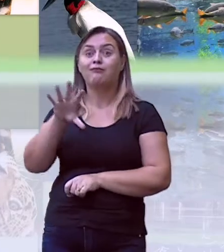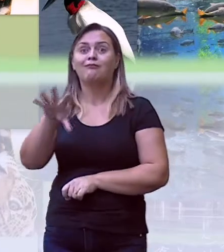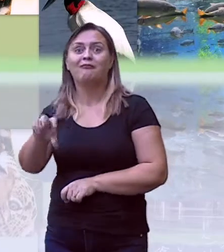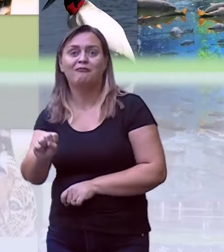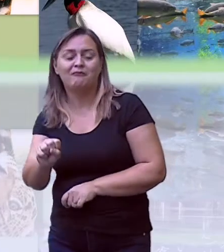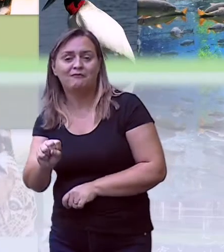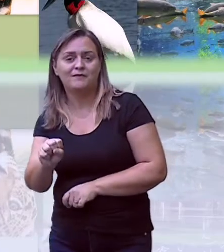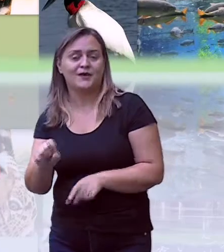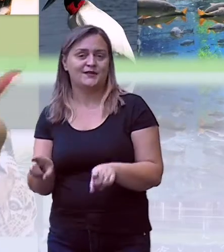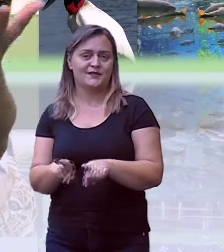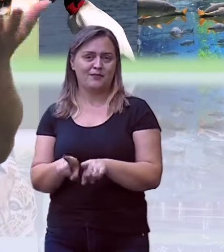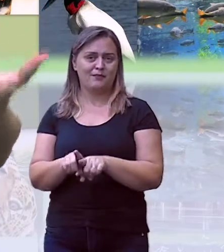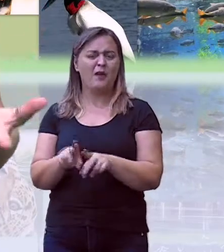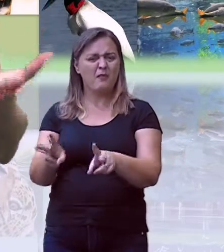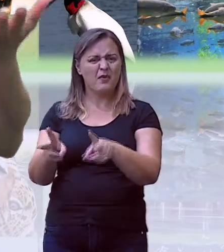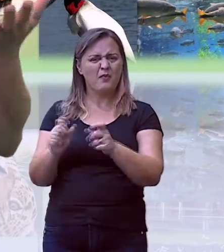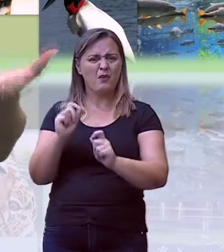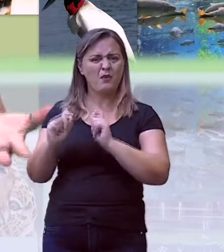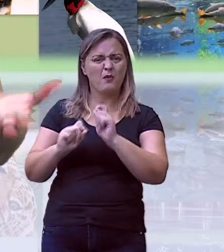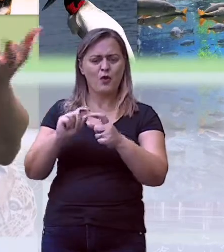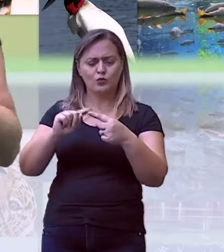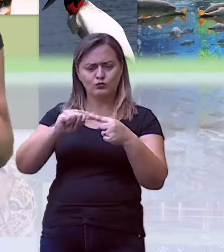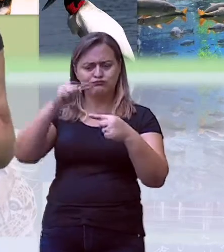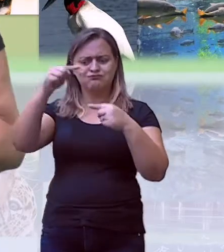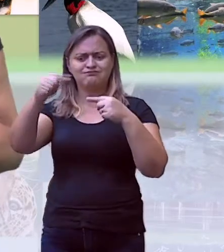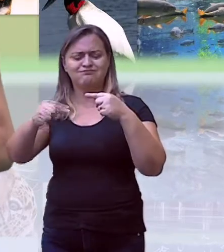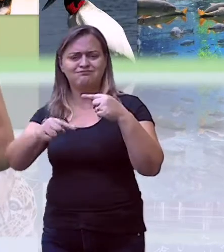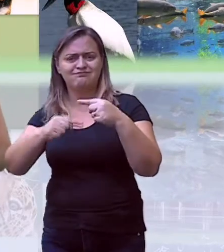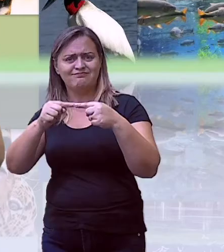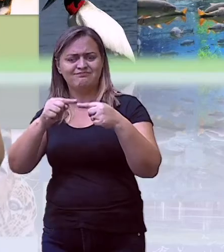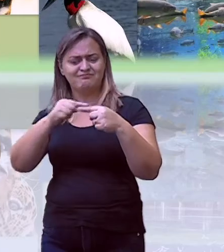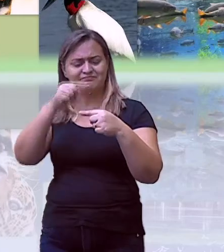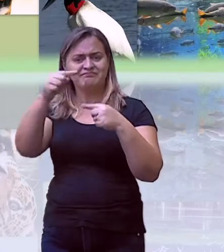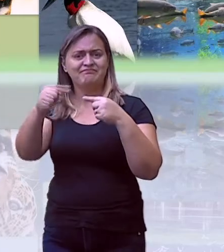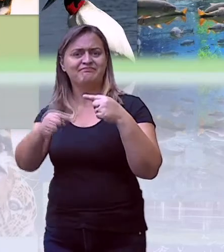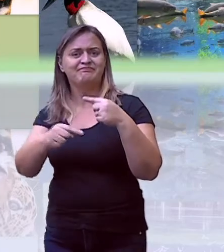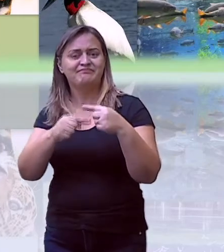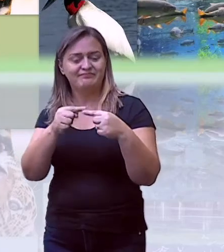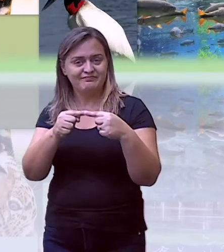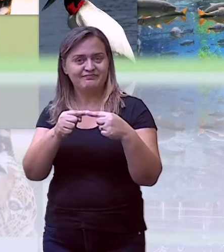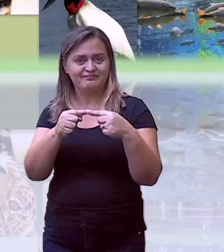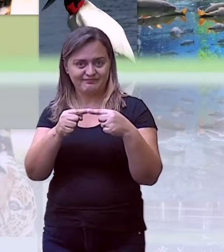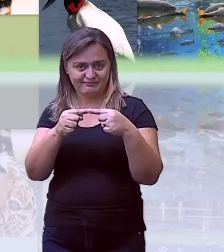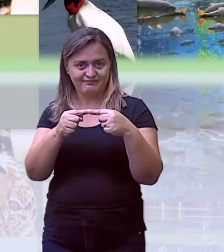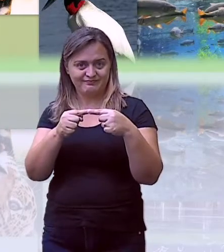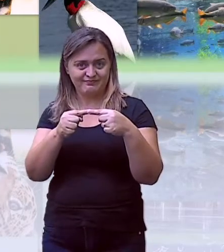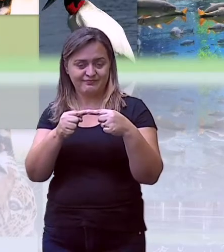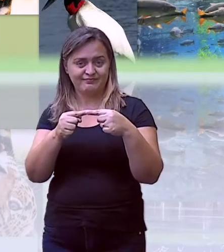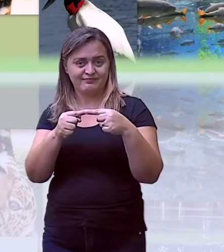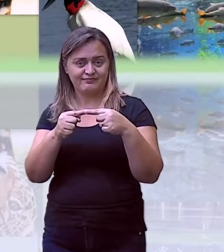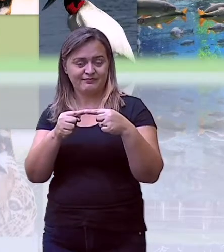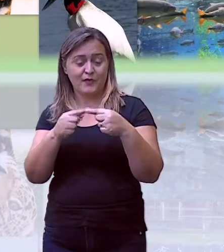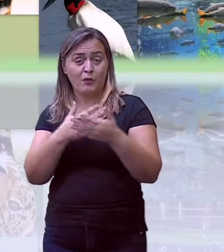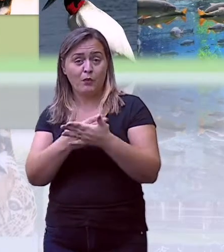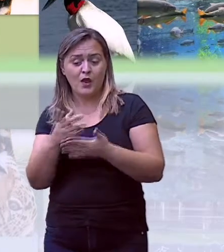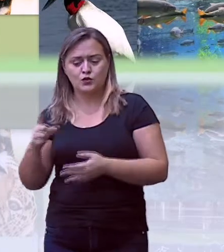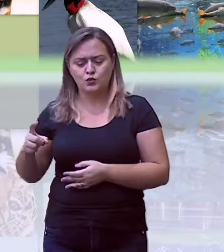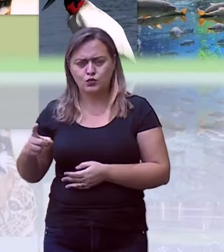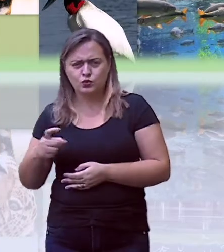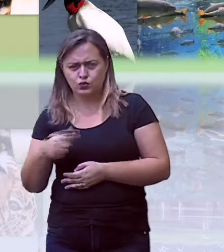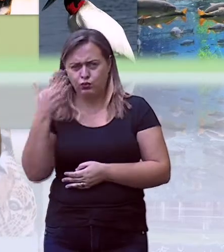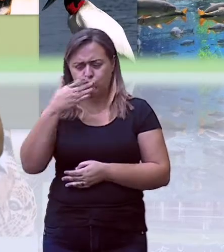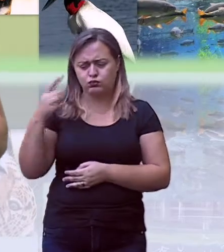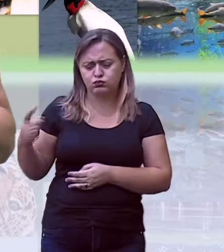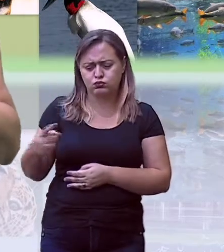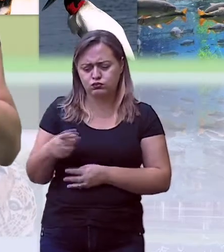só como é todo esse processo de cadeia alimentar. A gente tem que lembrar um pouquinho